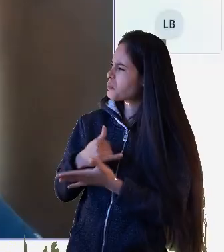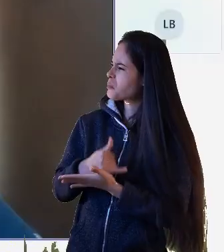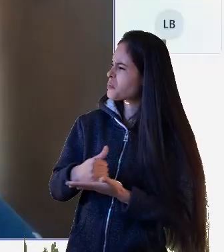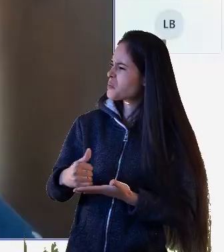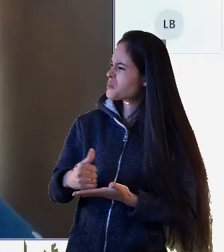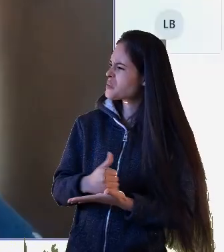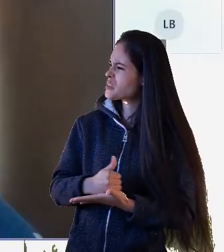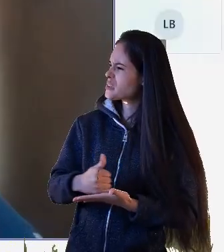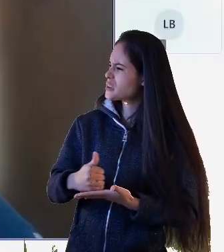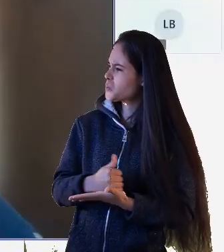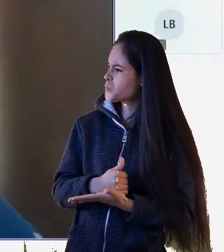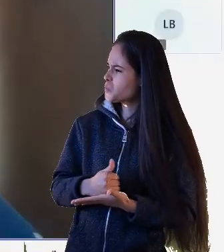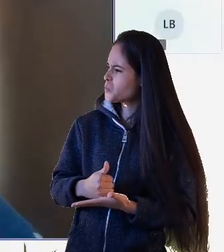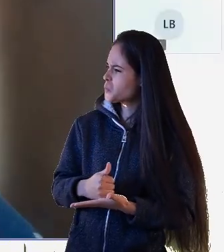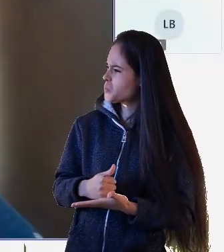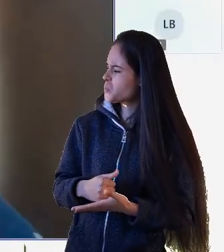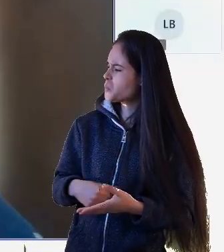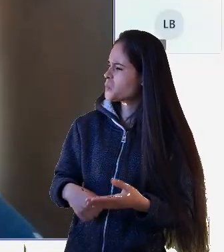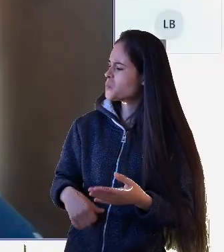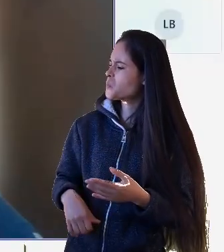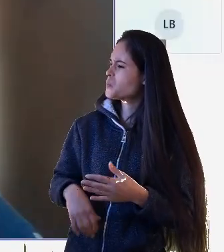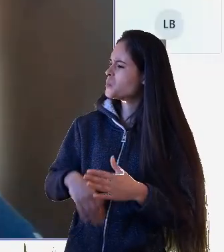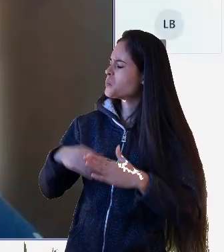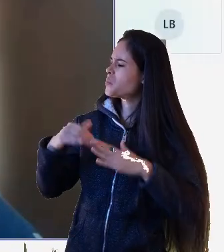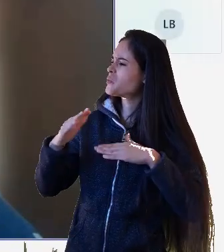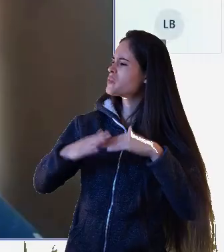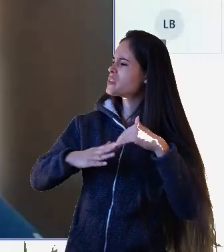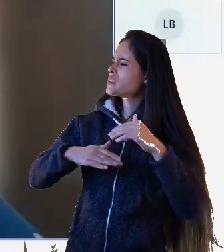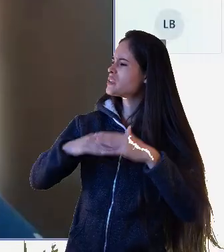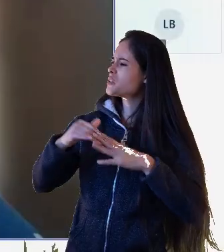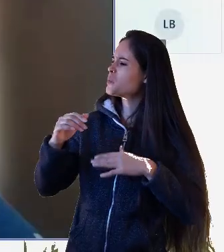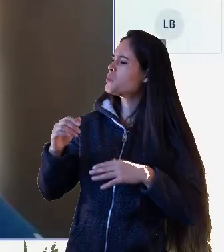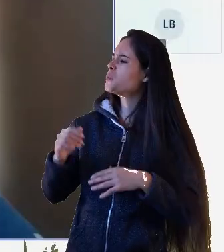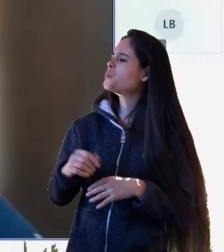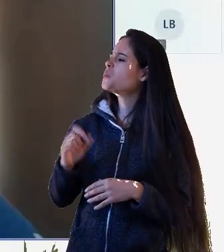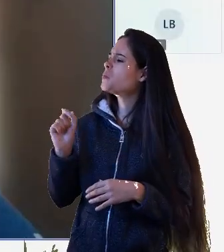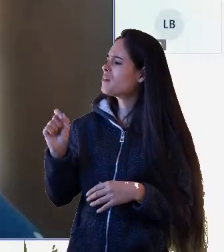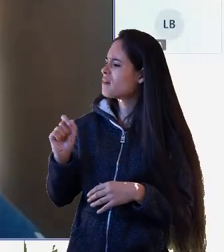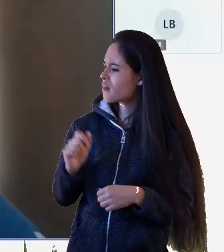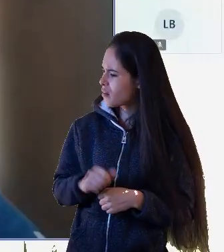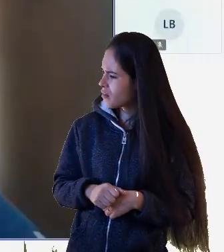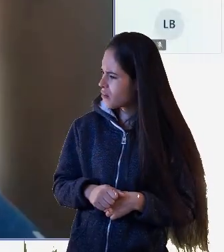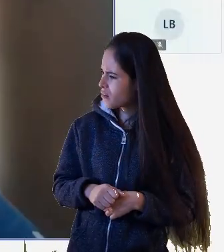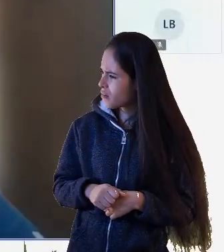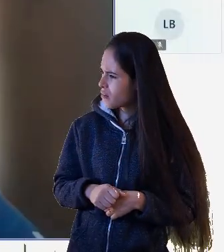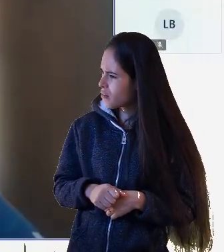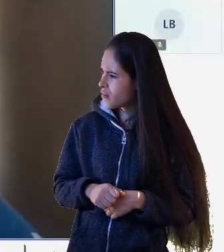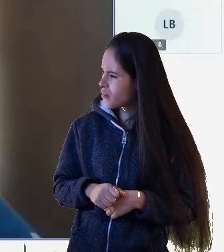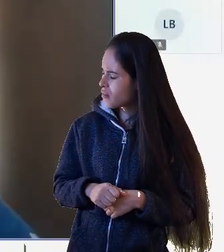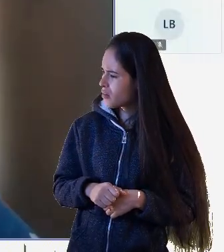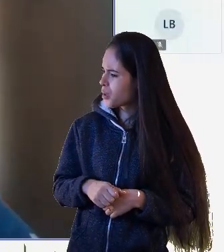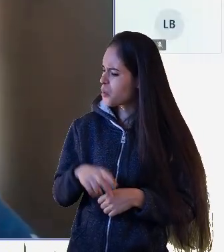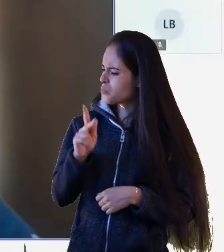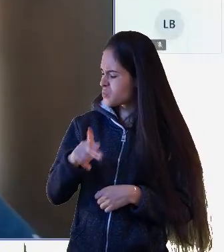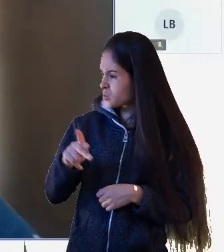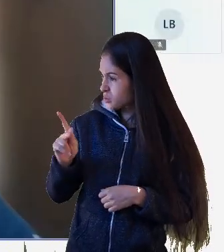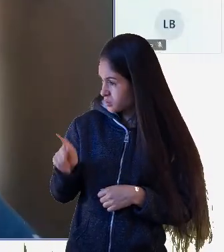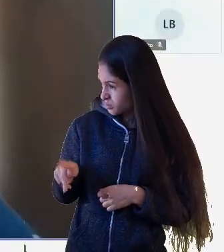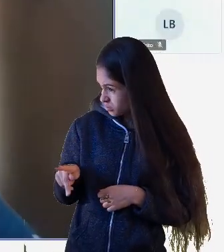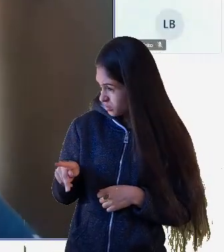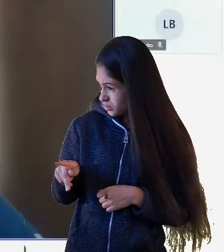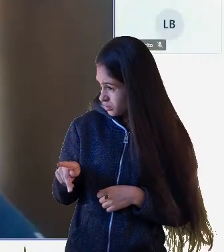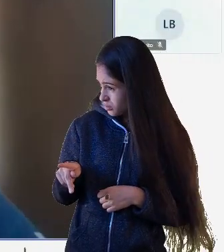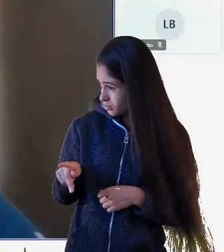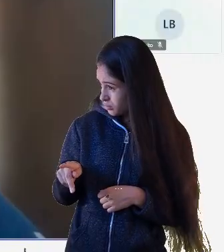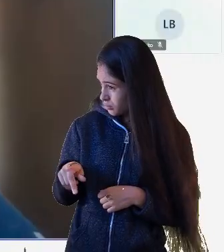mesmo a banca, né? A gente fica, o mais difícil para nós são os pardos, né? Que é essa coisa do moreno